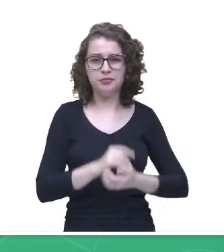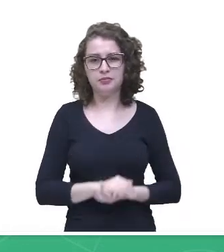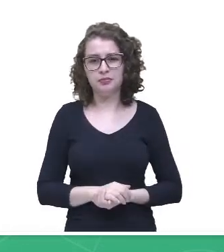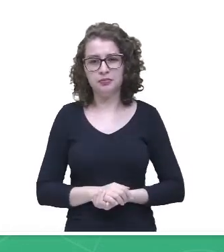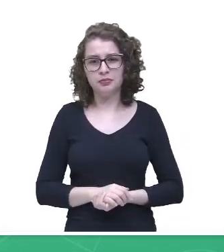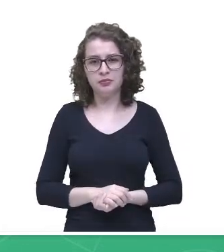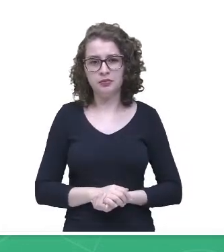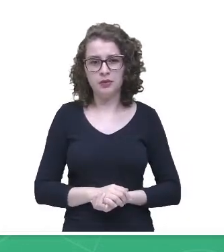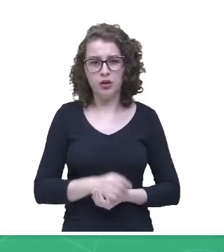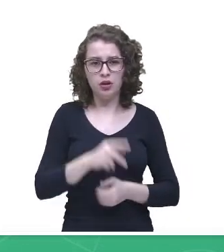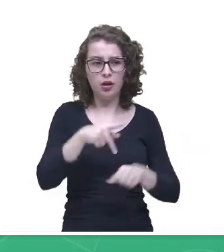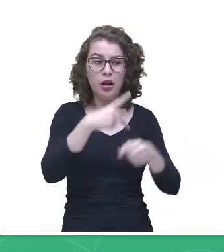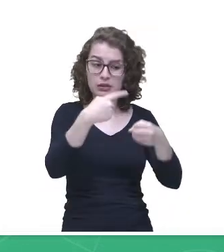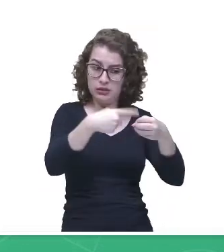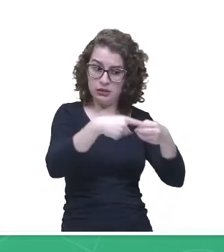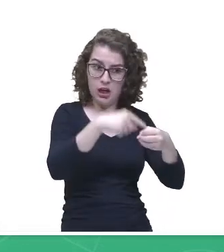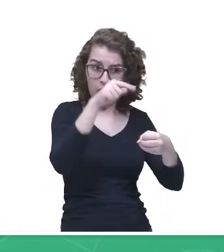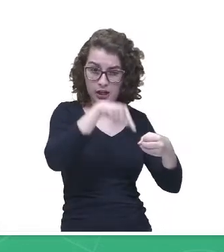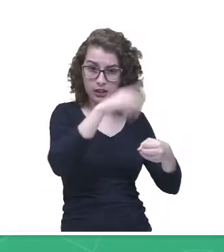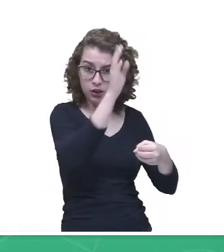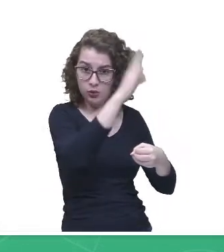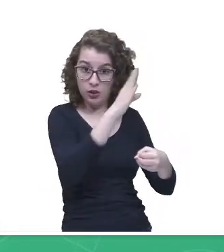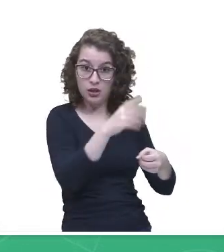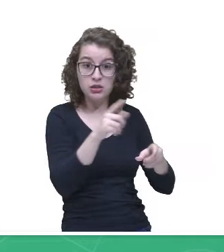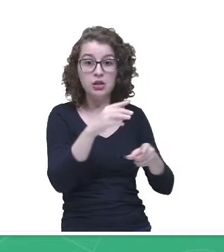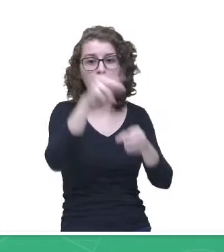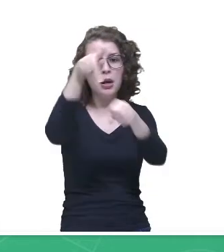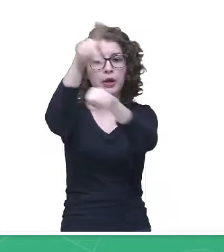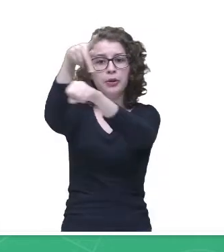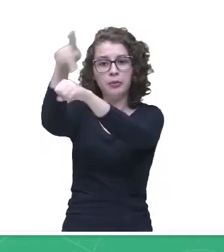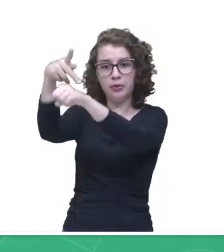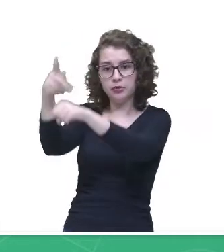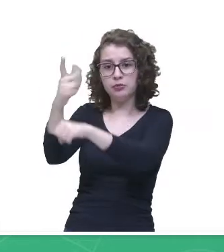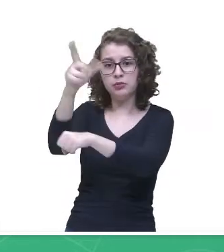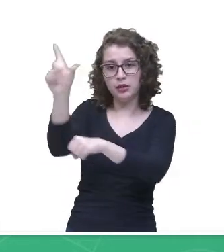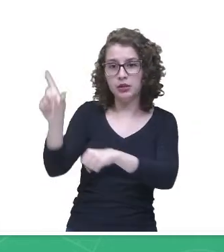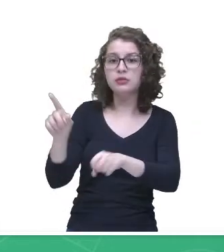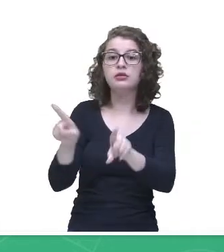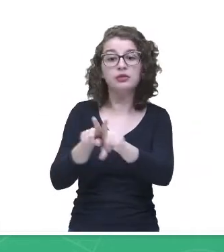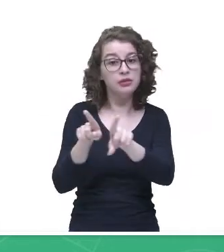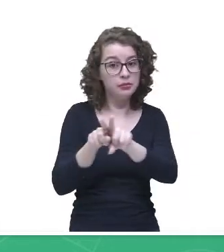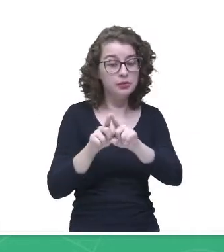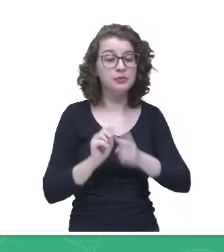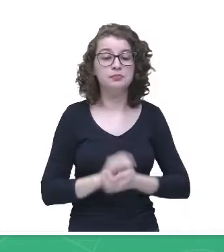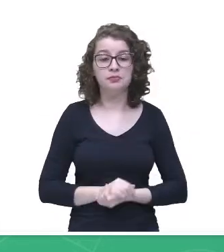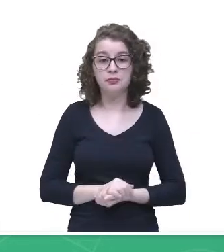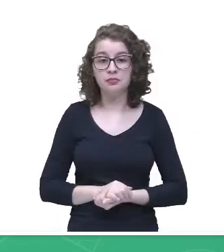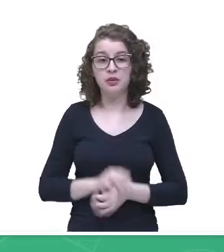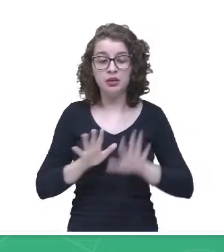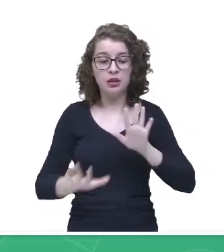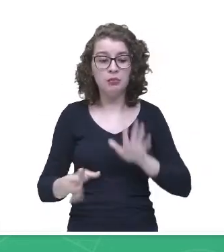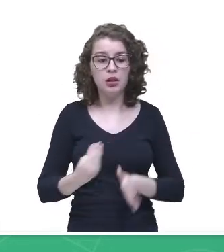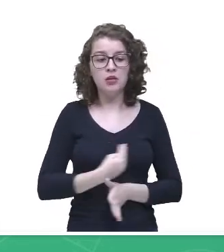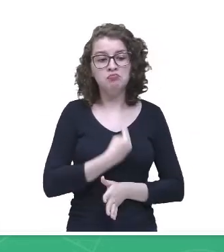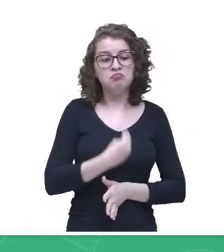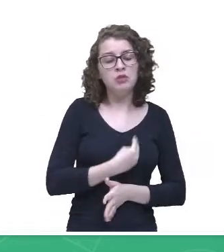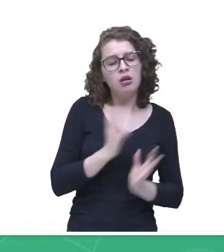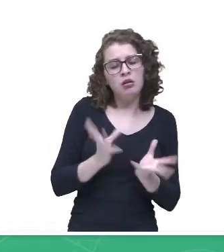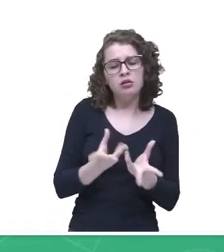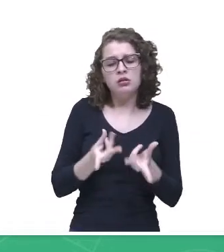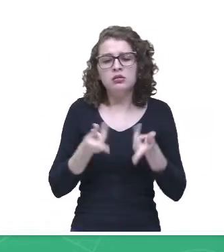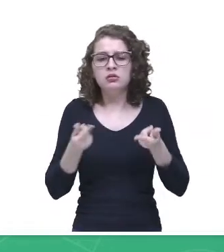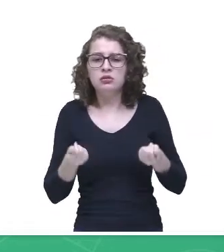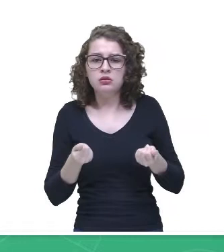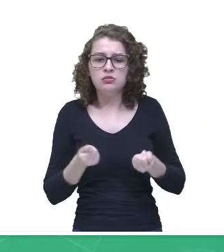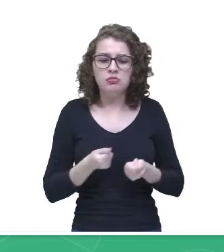de outros países. Então, gente, de acordo com a densidade, com a qualidade de vida, com a infraestrutura, com a oferta de